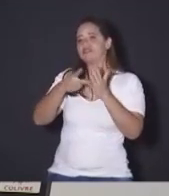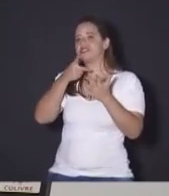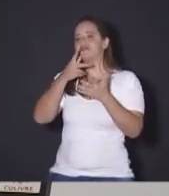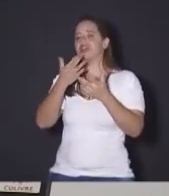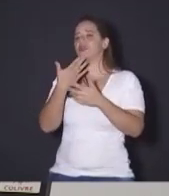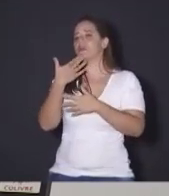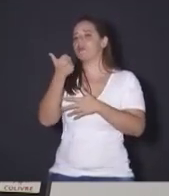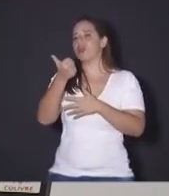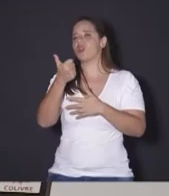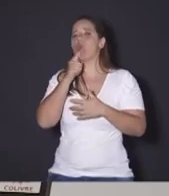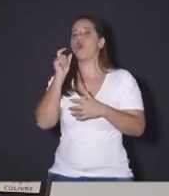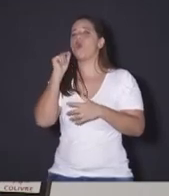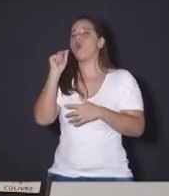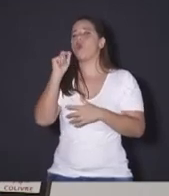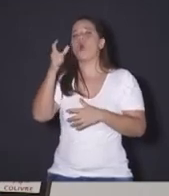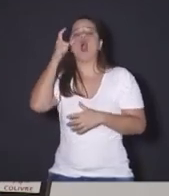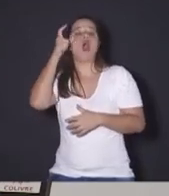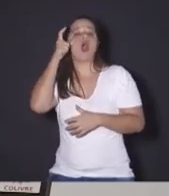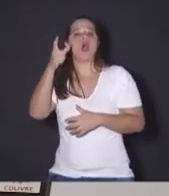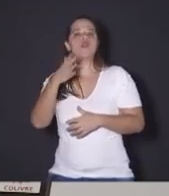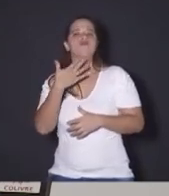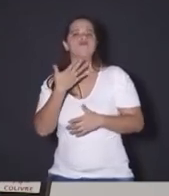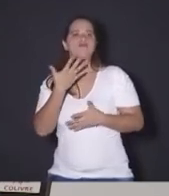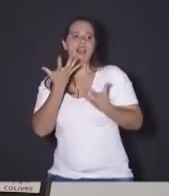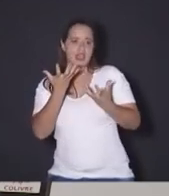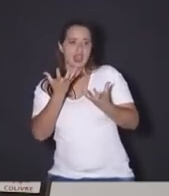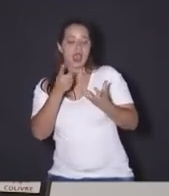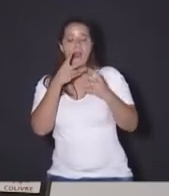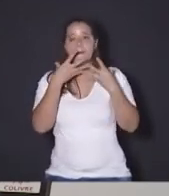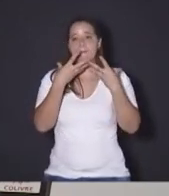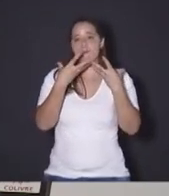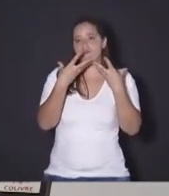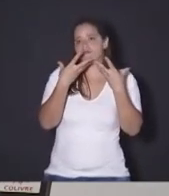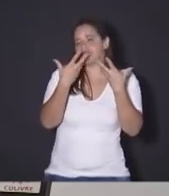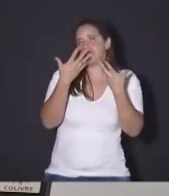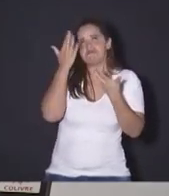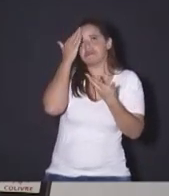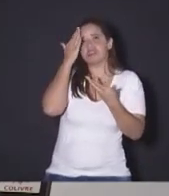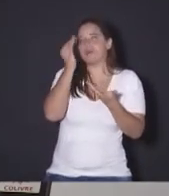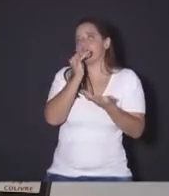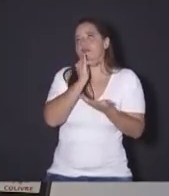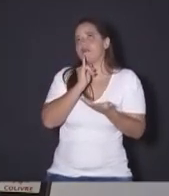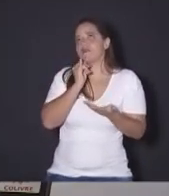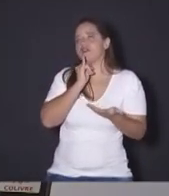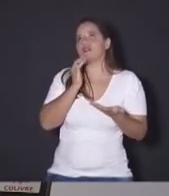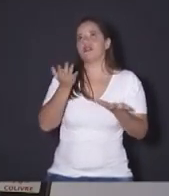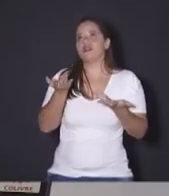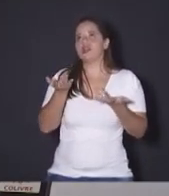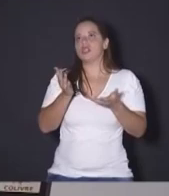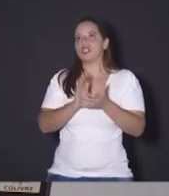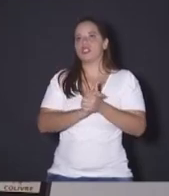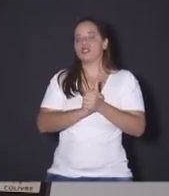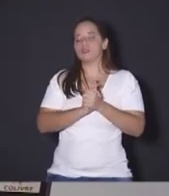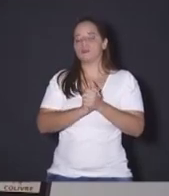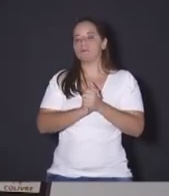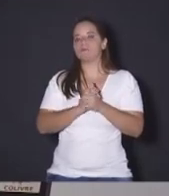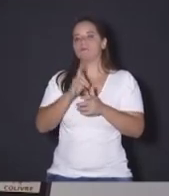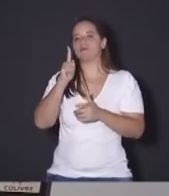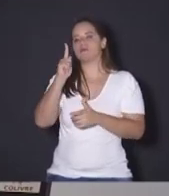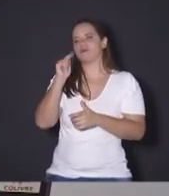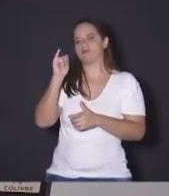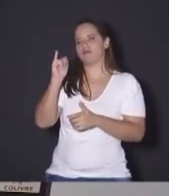é quais são seus interesses se você quer muito saber sobre o game